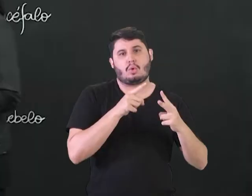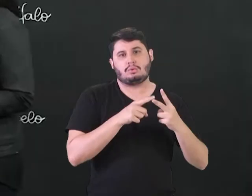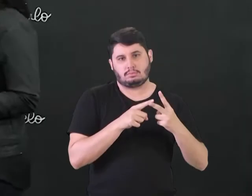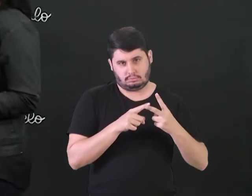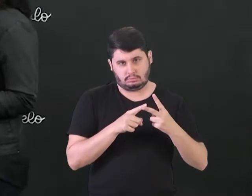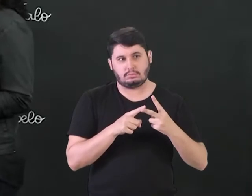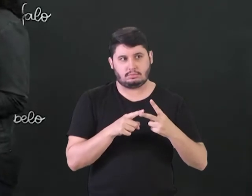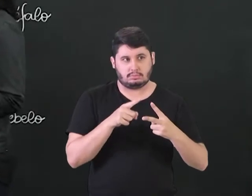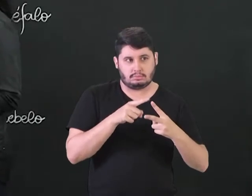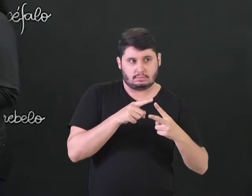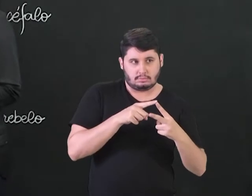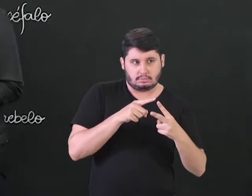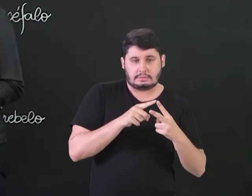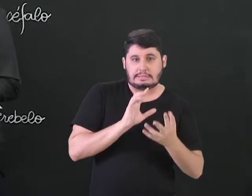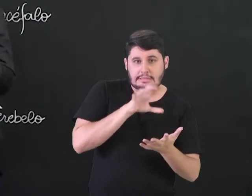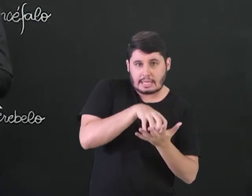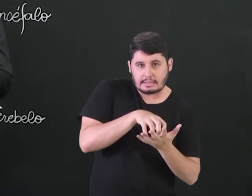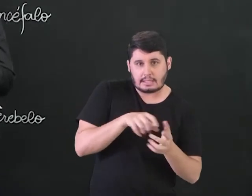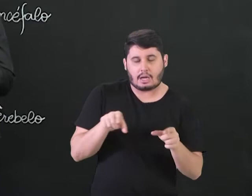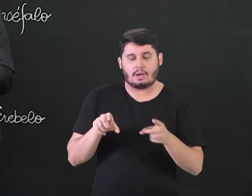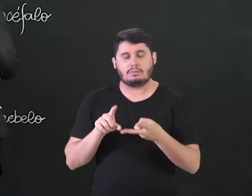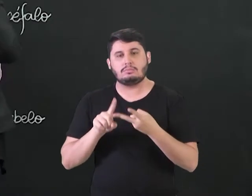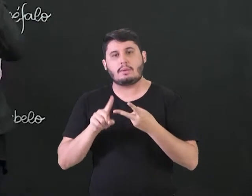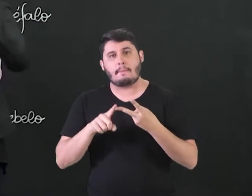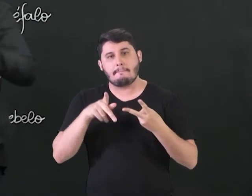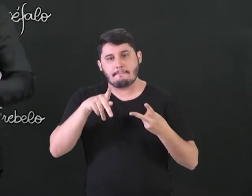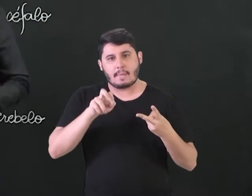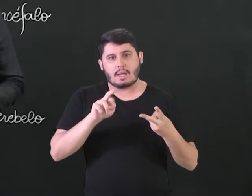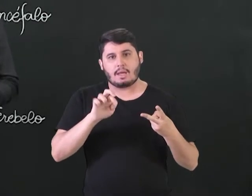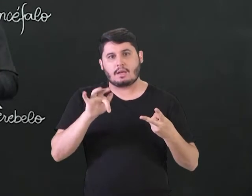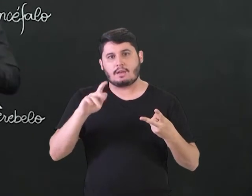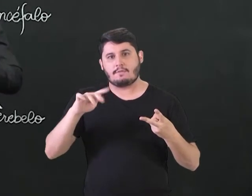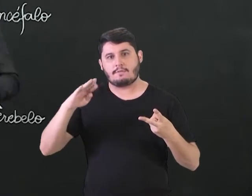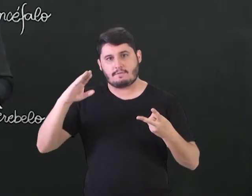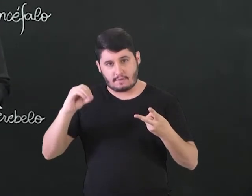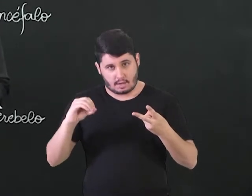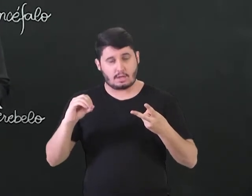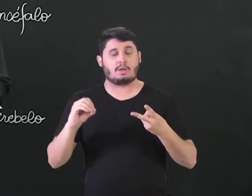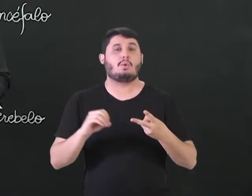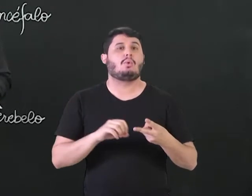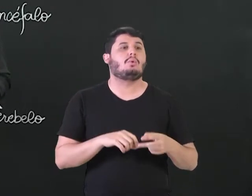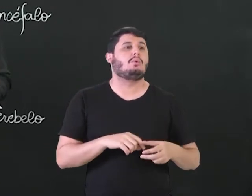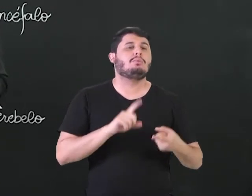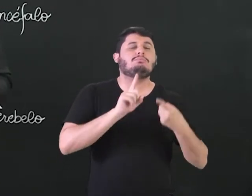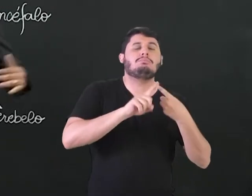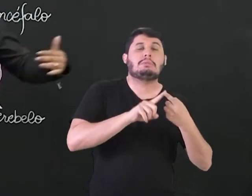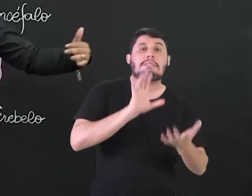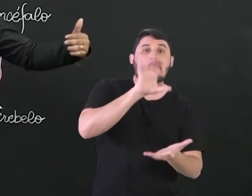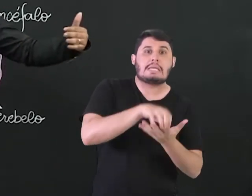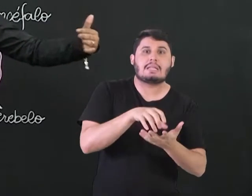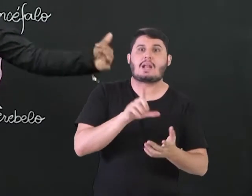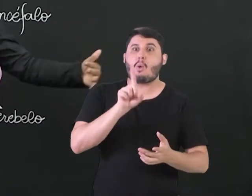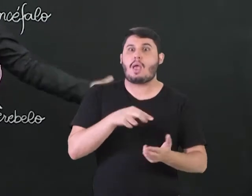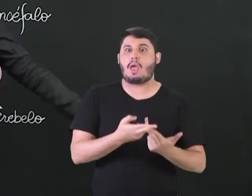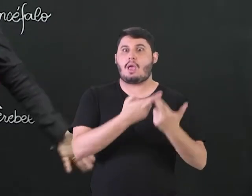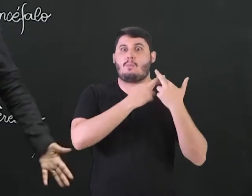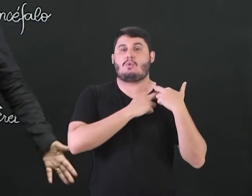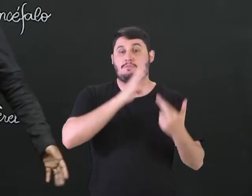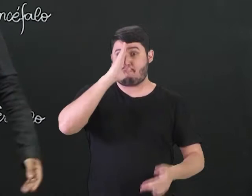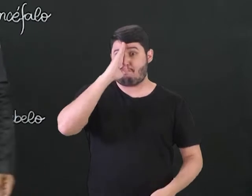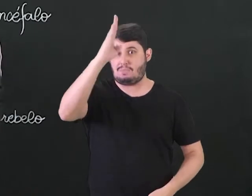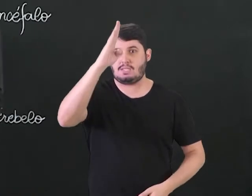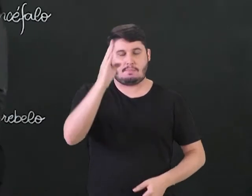esquema. Sistema nervoso central. A central, quem está aí no centro, quem comanda tudo. E o periférico, quem está mais